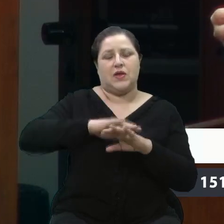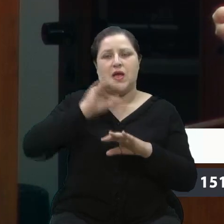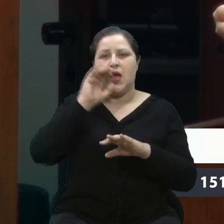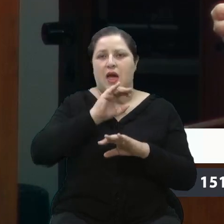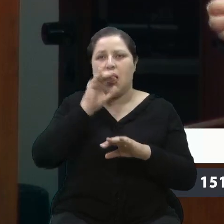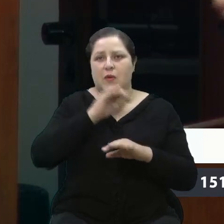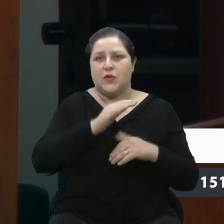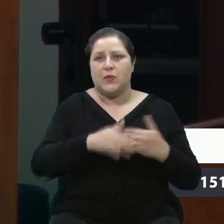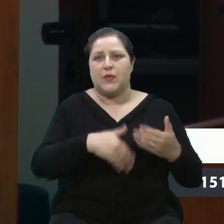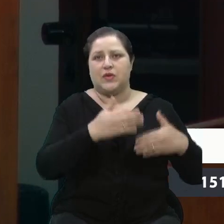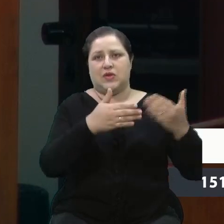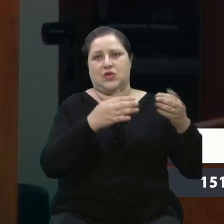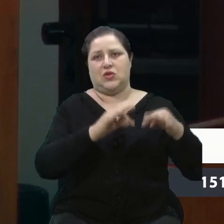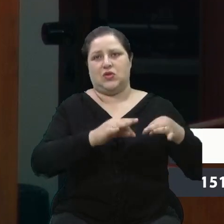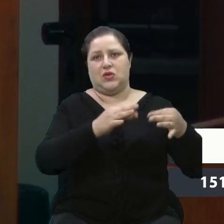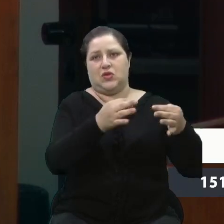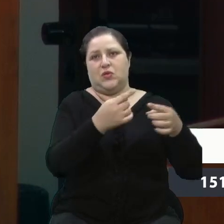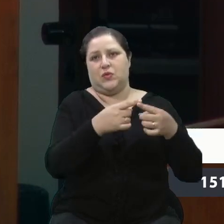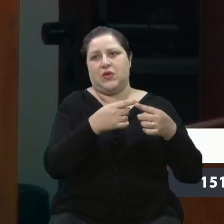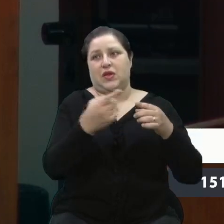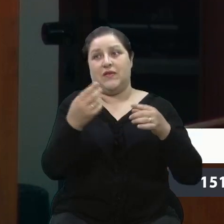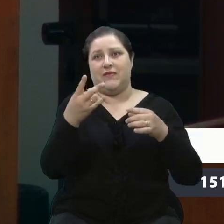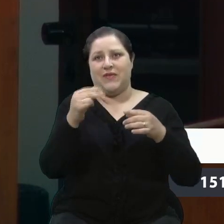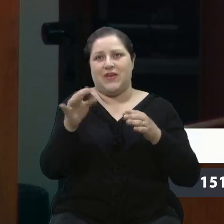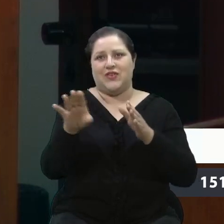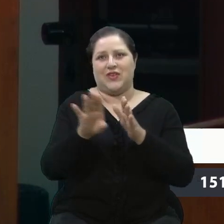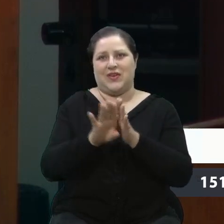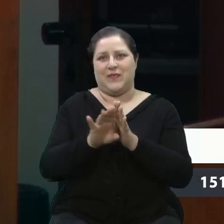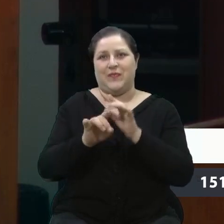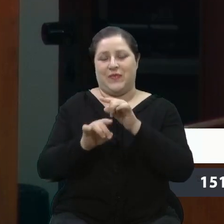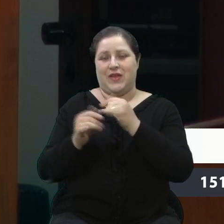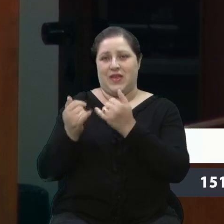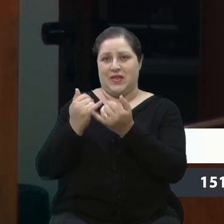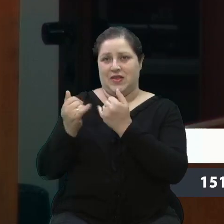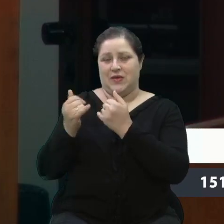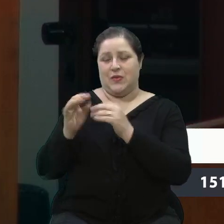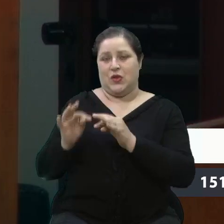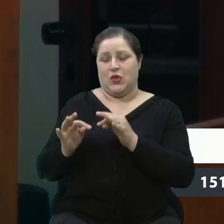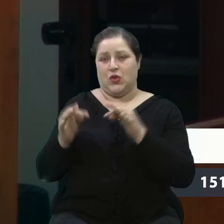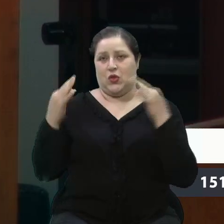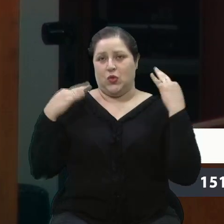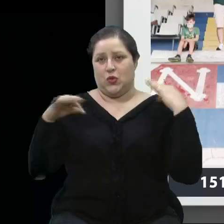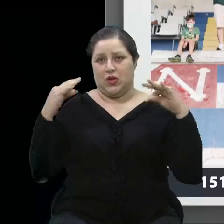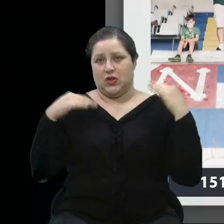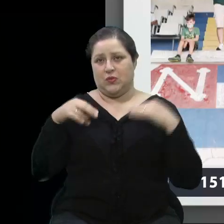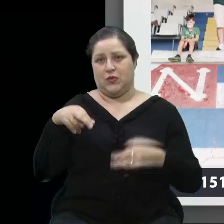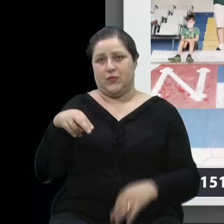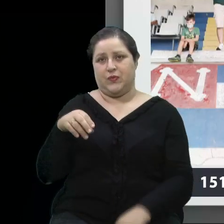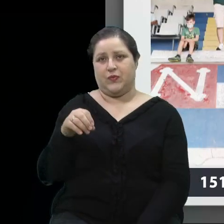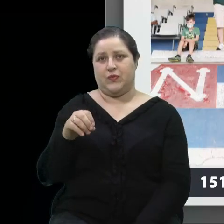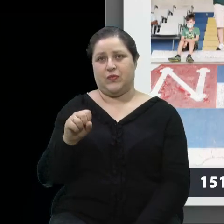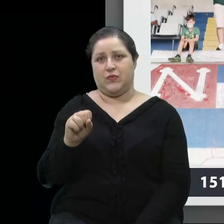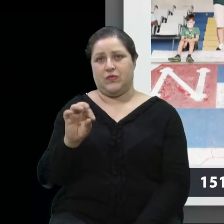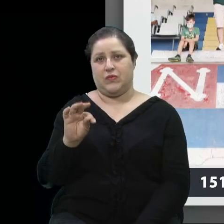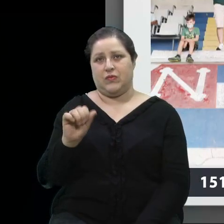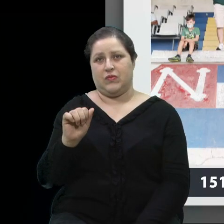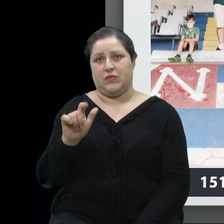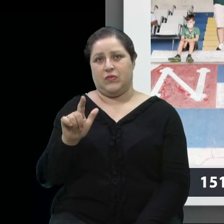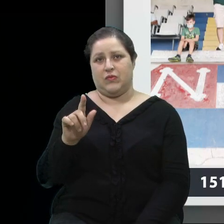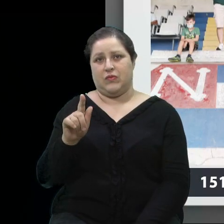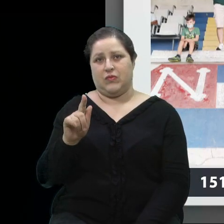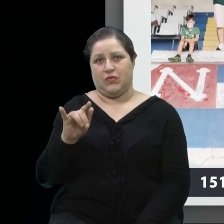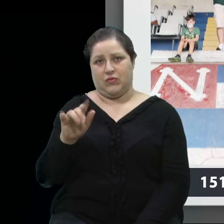processo, porque isso vai vir aqui. Aí está o exemplo do turismo de nostalgia que eu falei, né? No estádio do